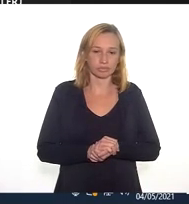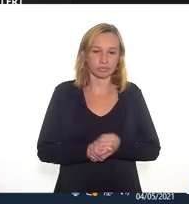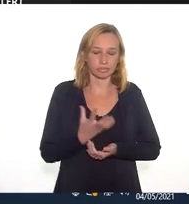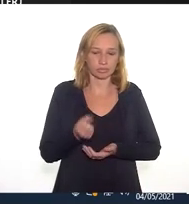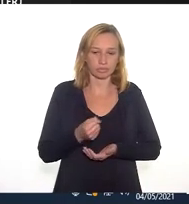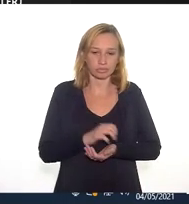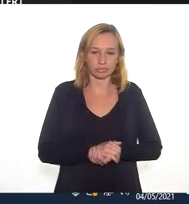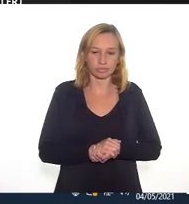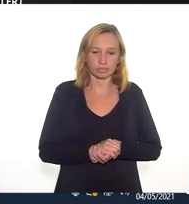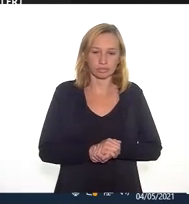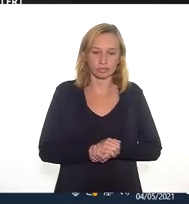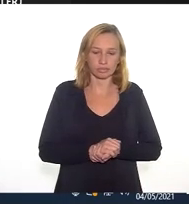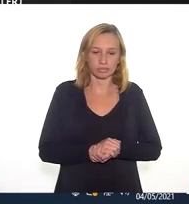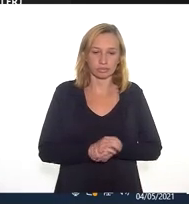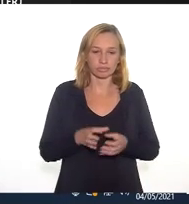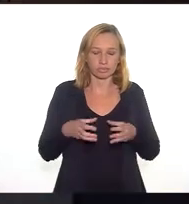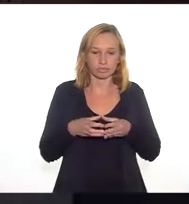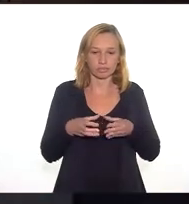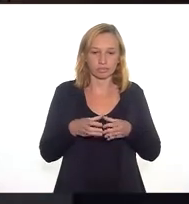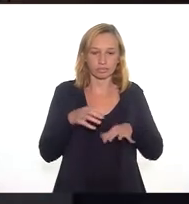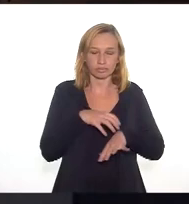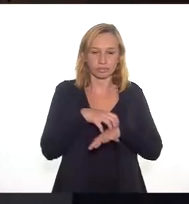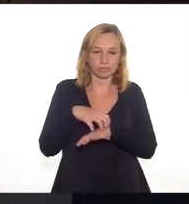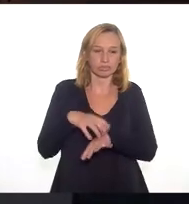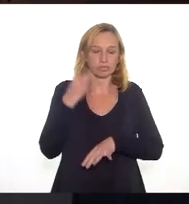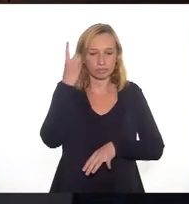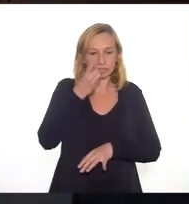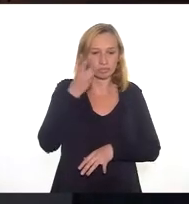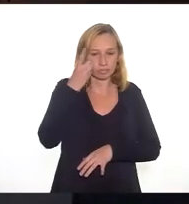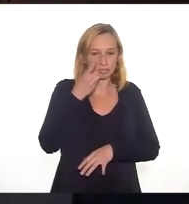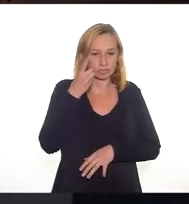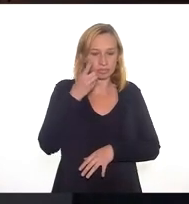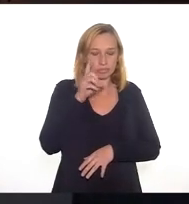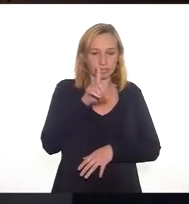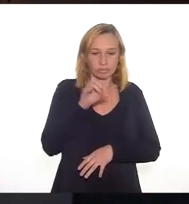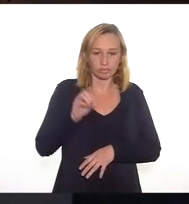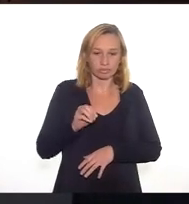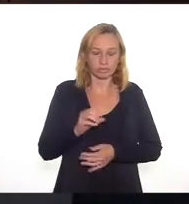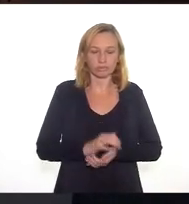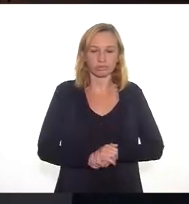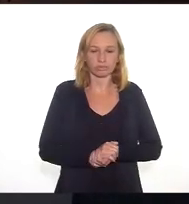Favorável. Pela Comissão de Transporte, deputado Dionísio Lins.